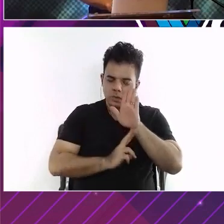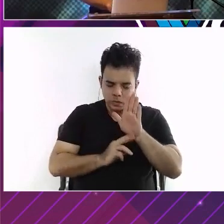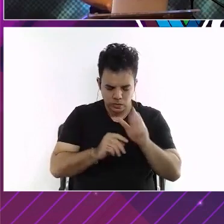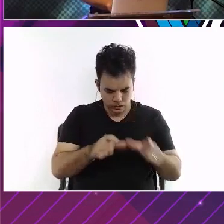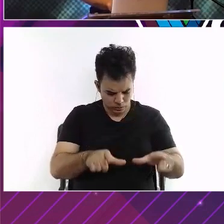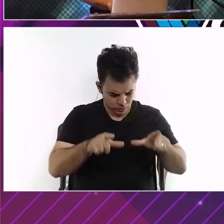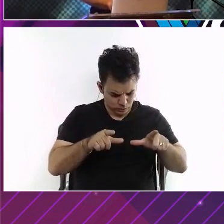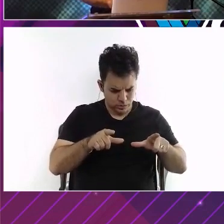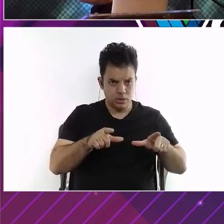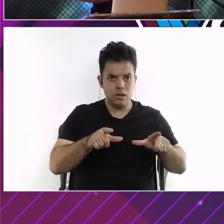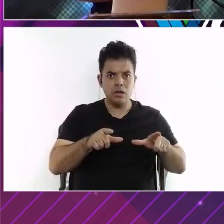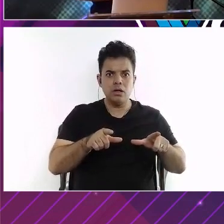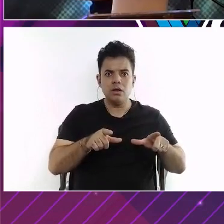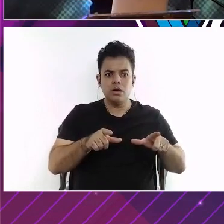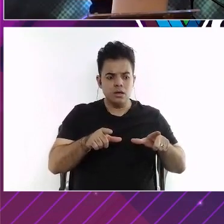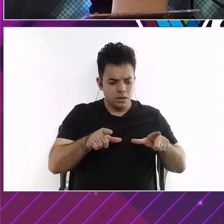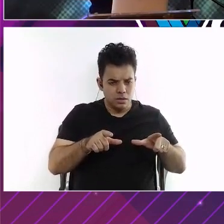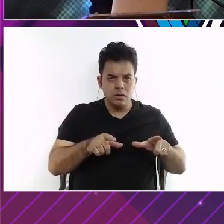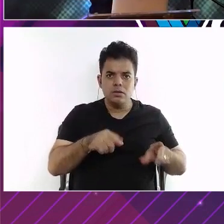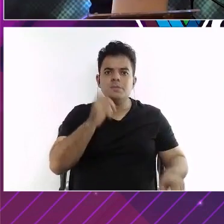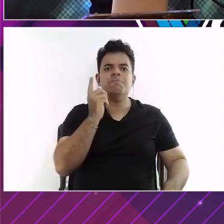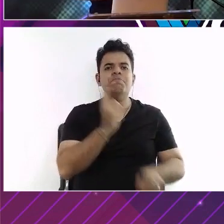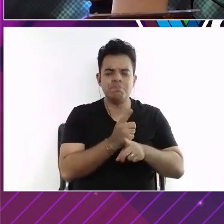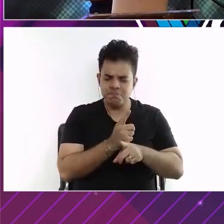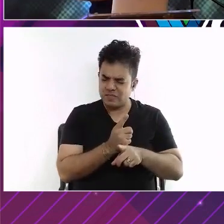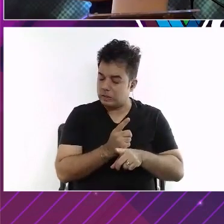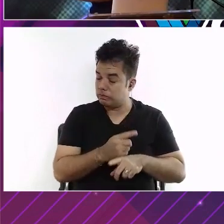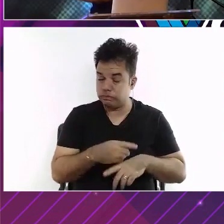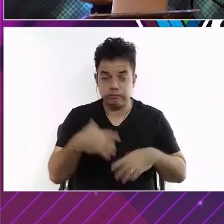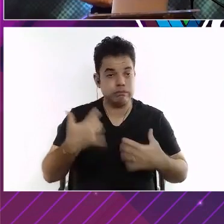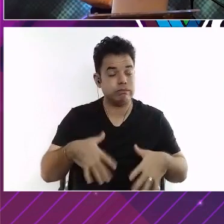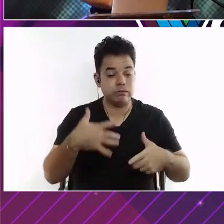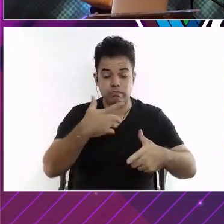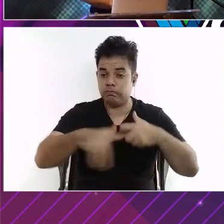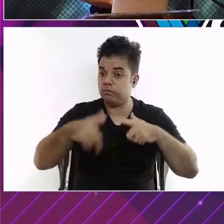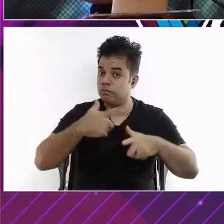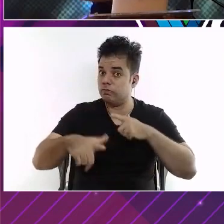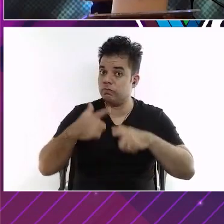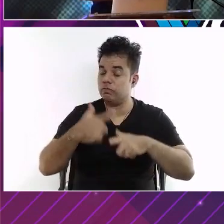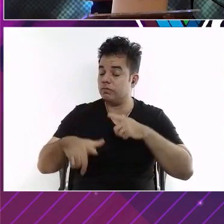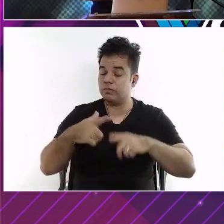um frenesi de funcionalidade que leva a um colapso de arquitetura.